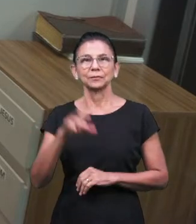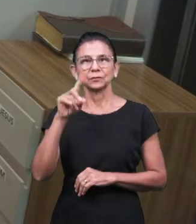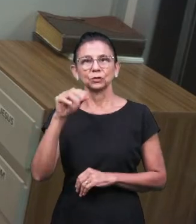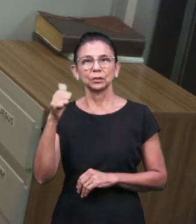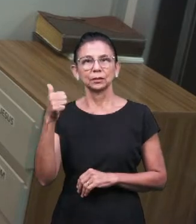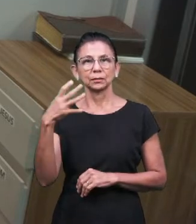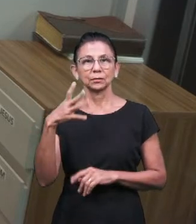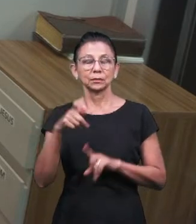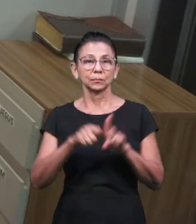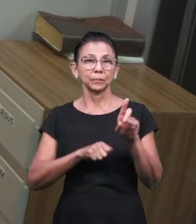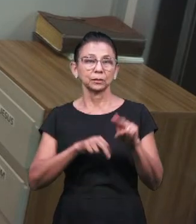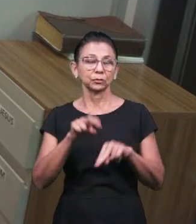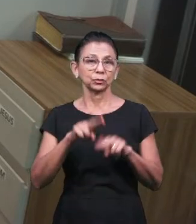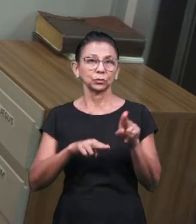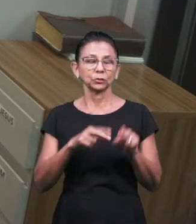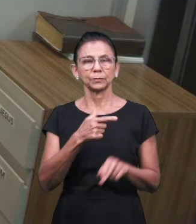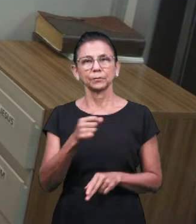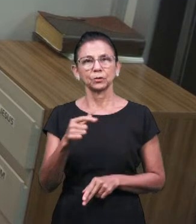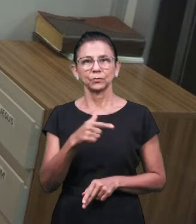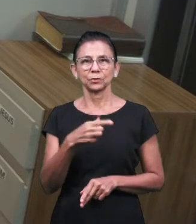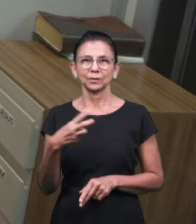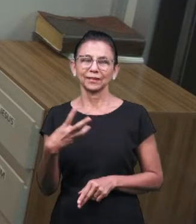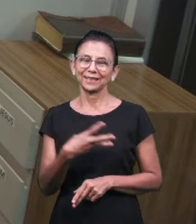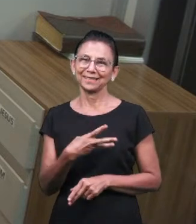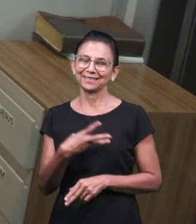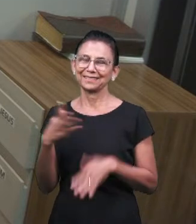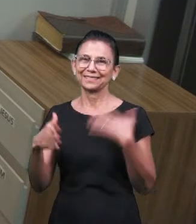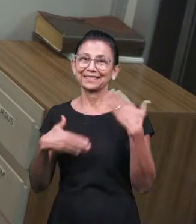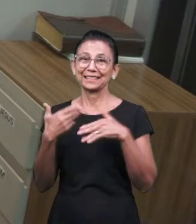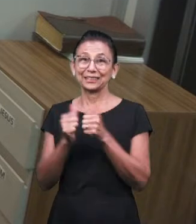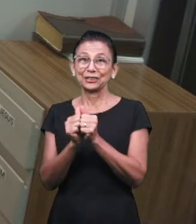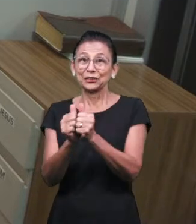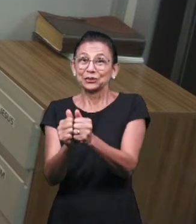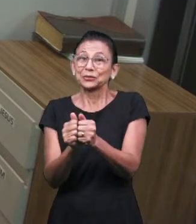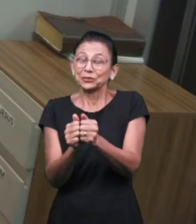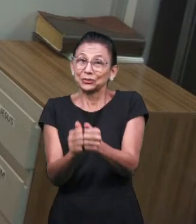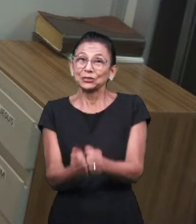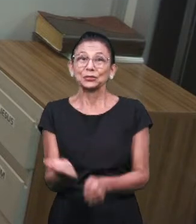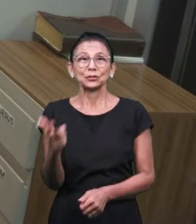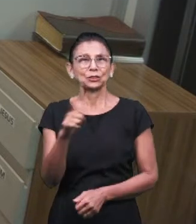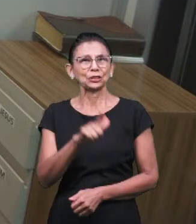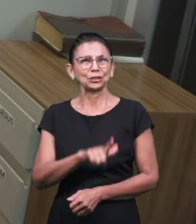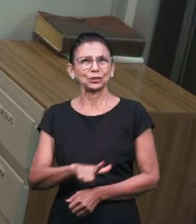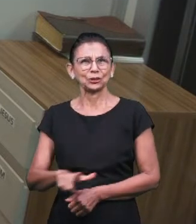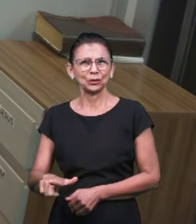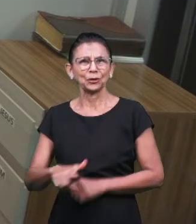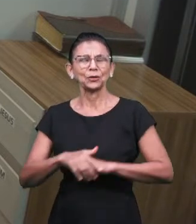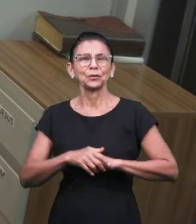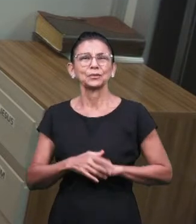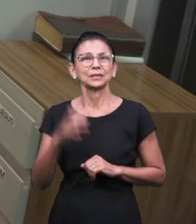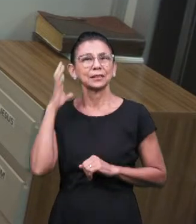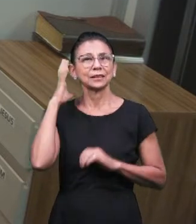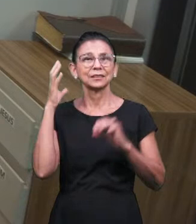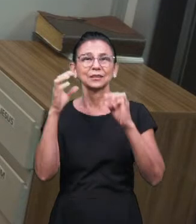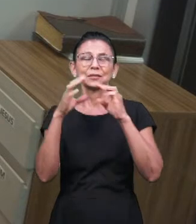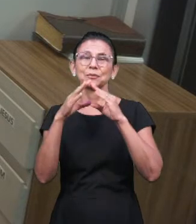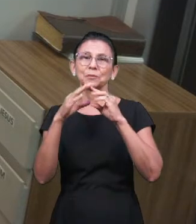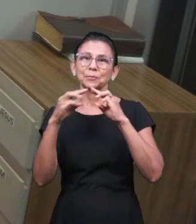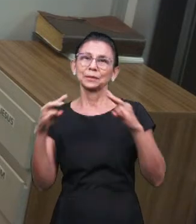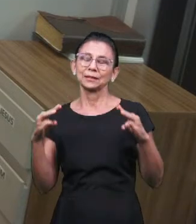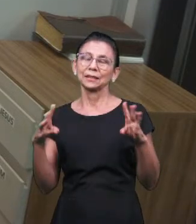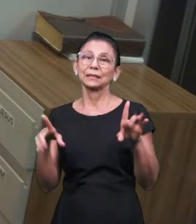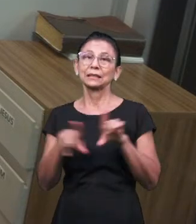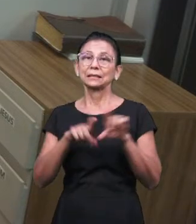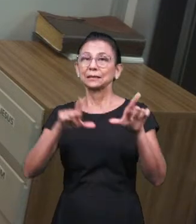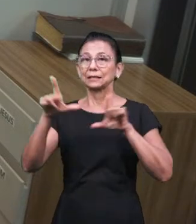de 2023. E que alegria estarmos juntos mais uma vez aqui nas abençoadas ondas sonoras da Rádio Manaim, também através